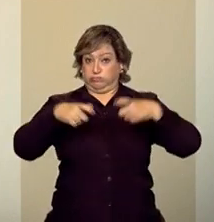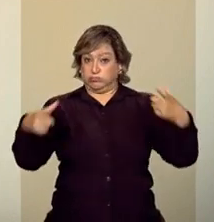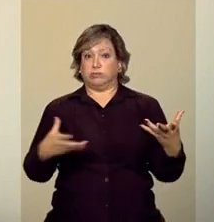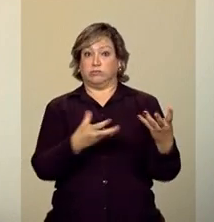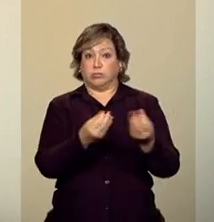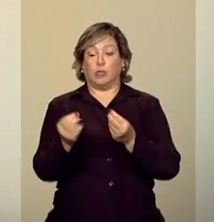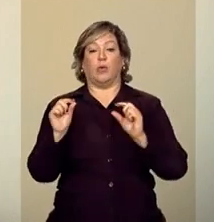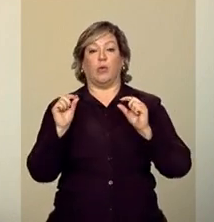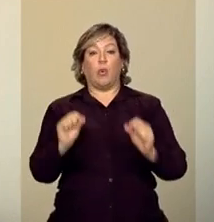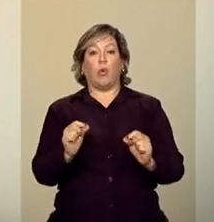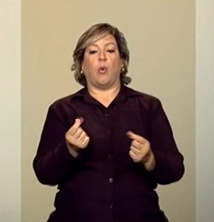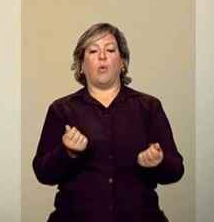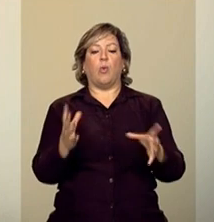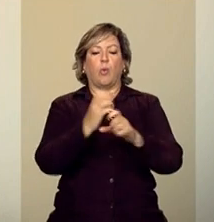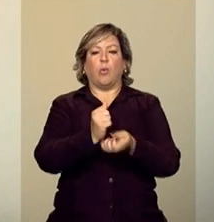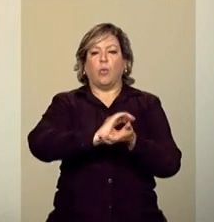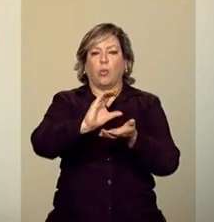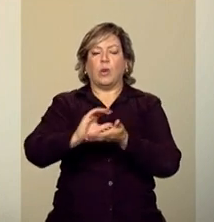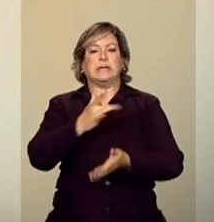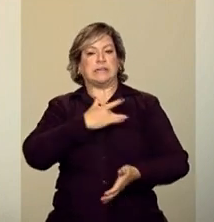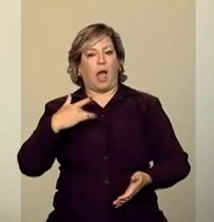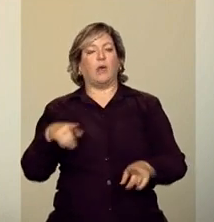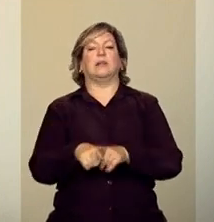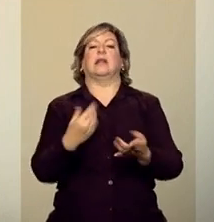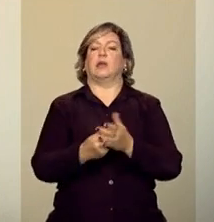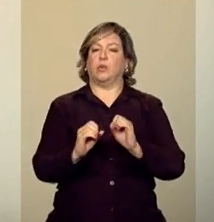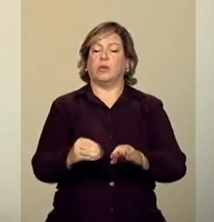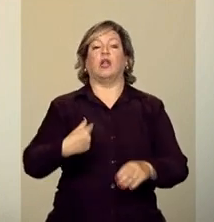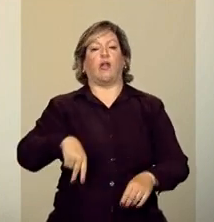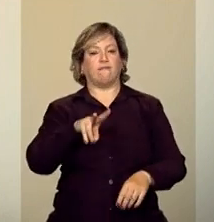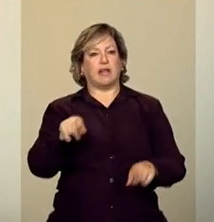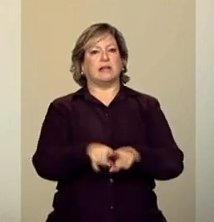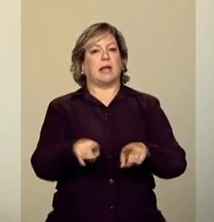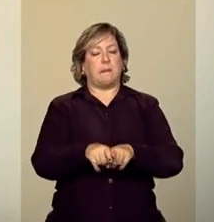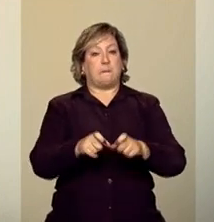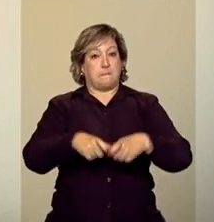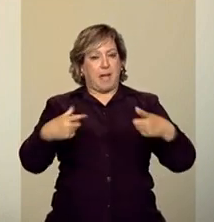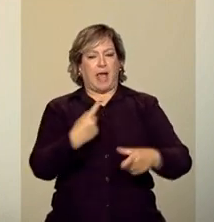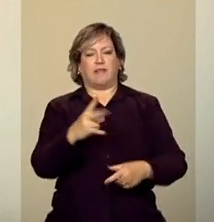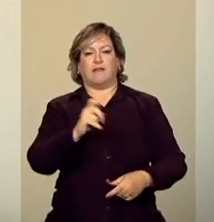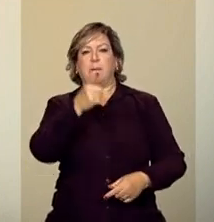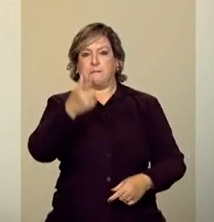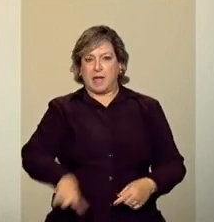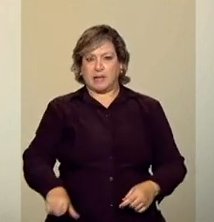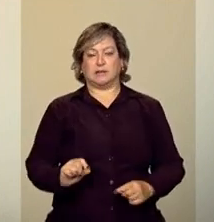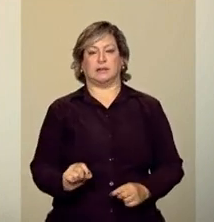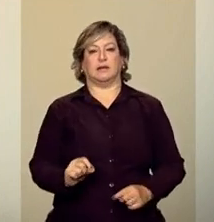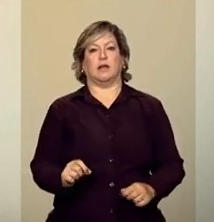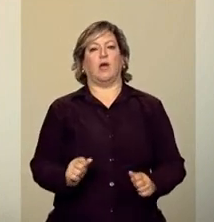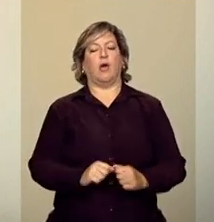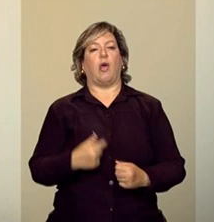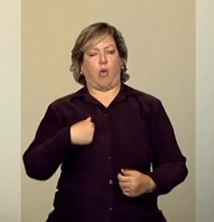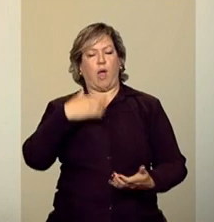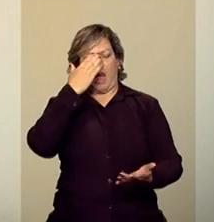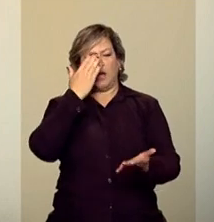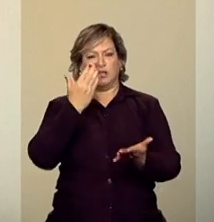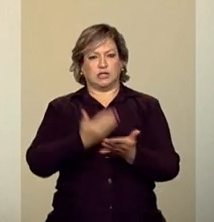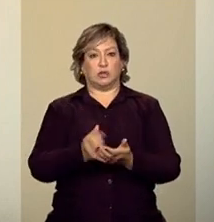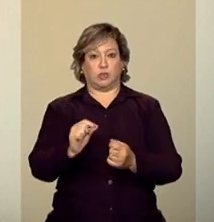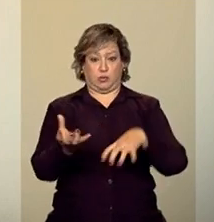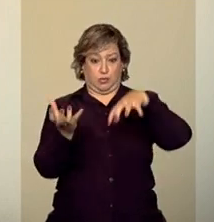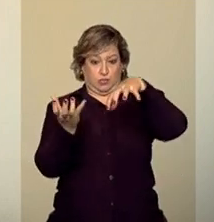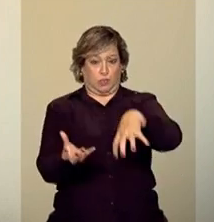os gastos com saúde e educação e vamos ampliar cada vez mais. Confio que o